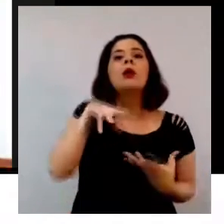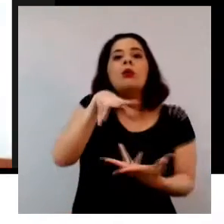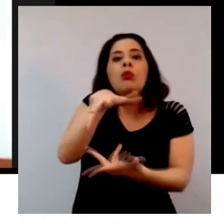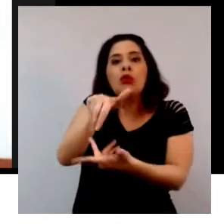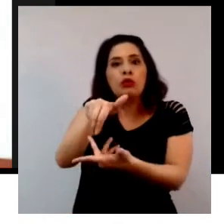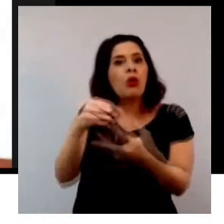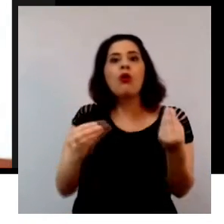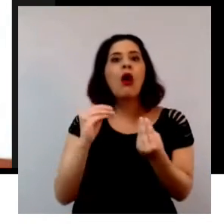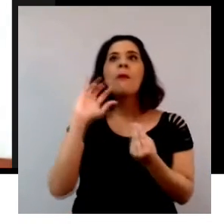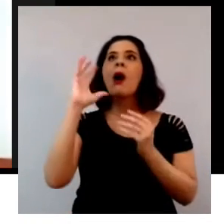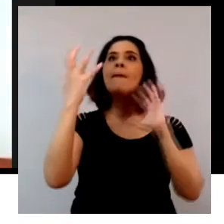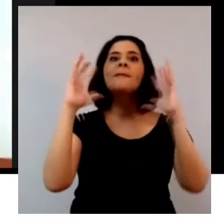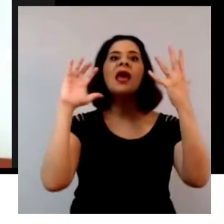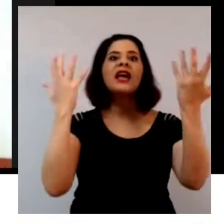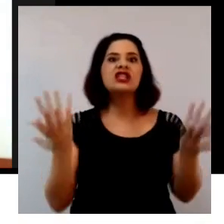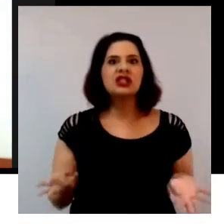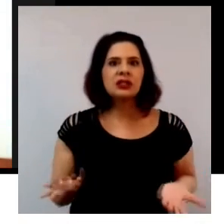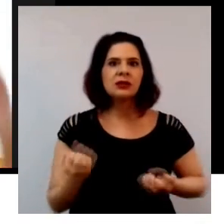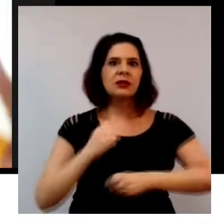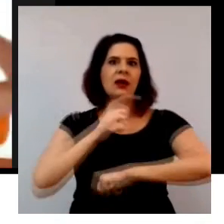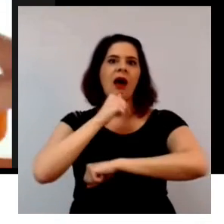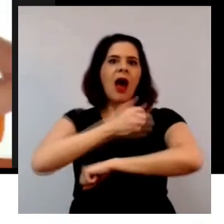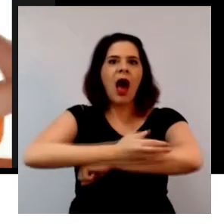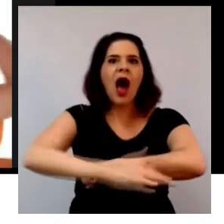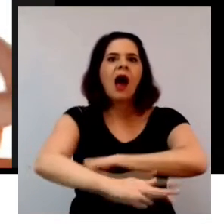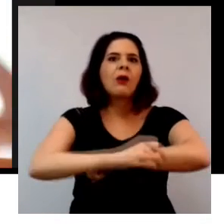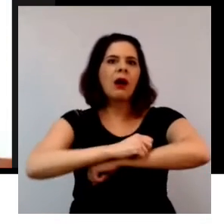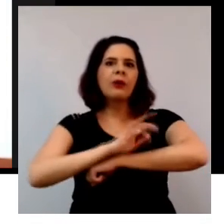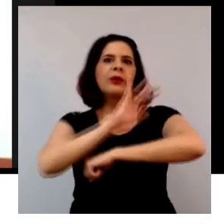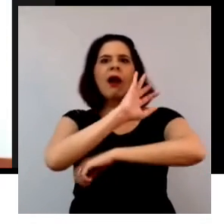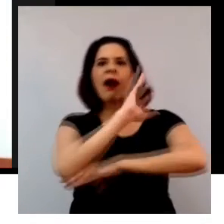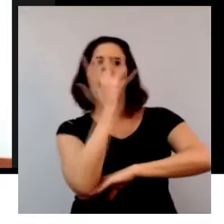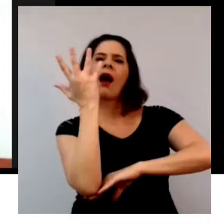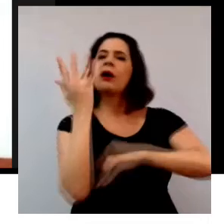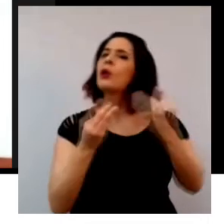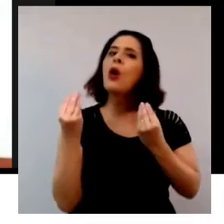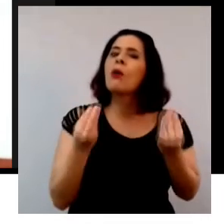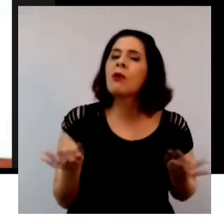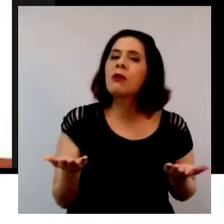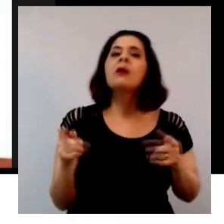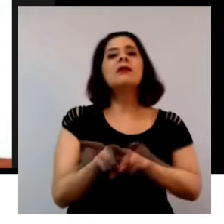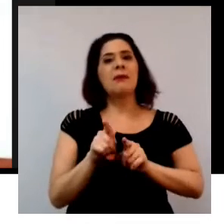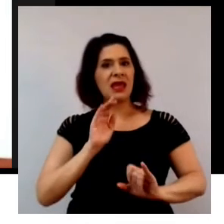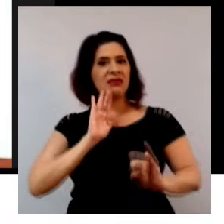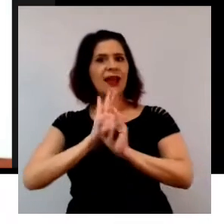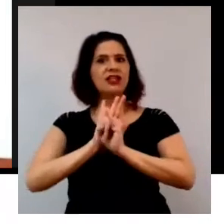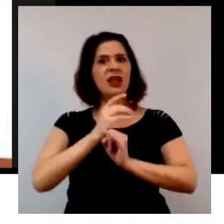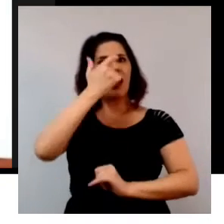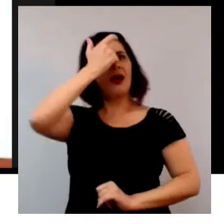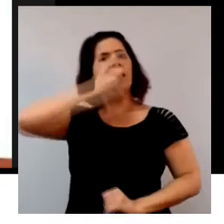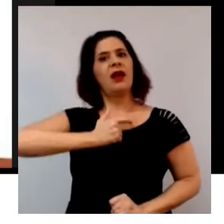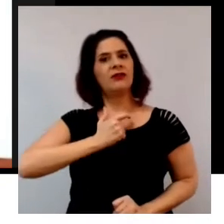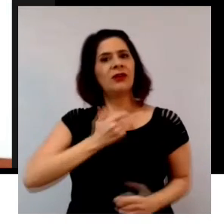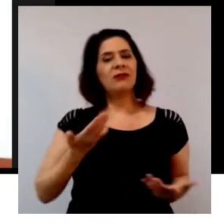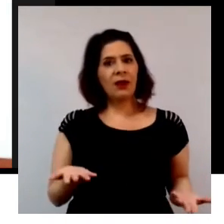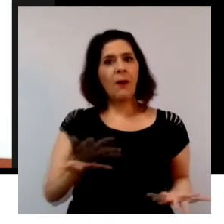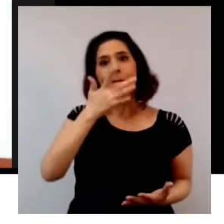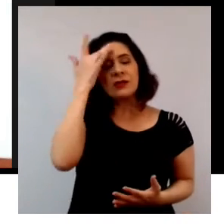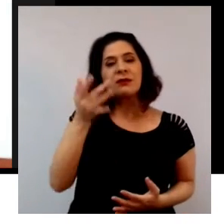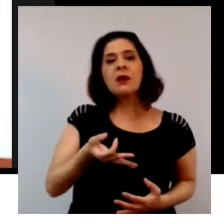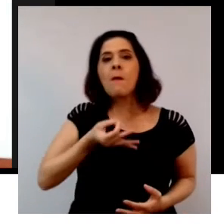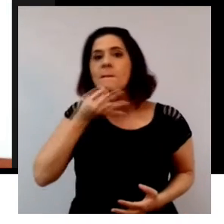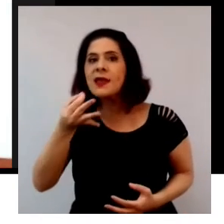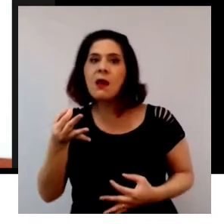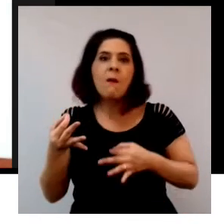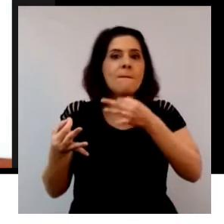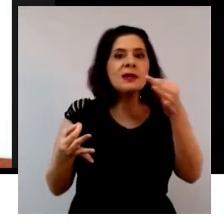gente tem identidades em jogo, e esses são temas que despertam paixões e posições muito apaixonadas, e isso é importante, porque as pessoas